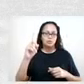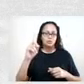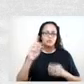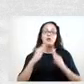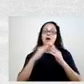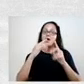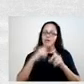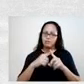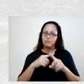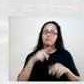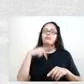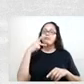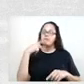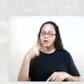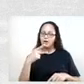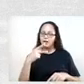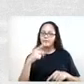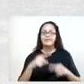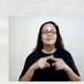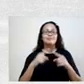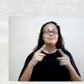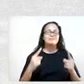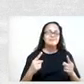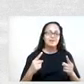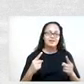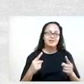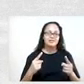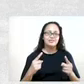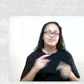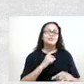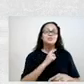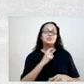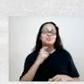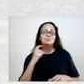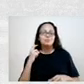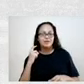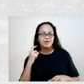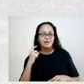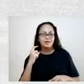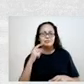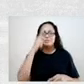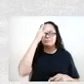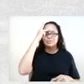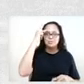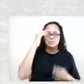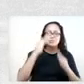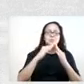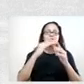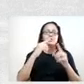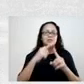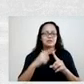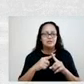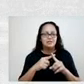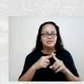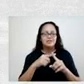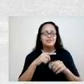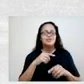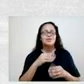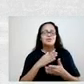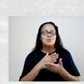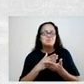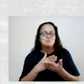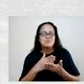essa ideia. Só que a partir do momento que padres, membros do clero passaram a morrer também da peste,